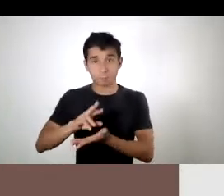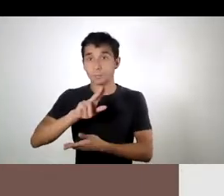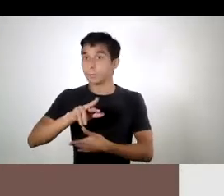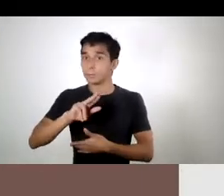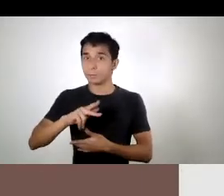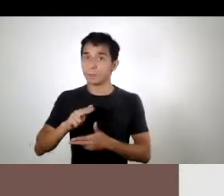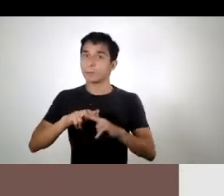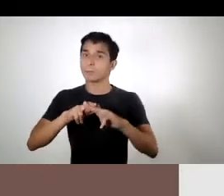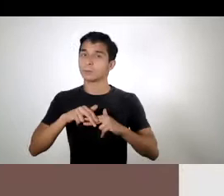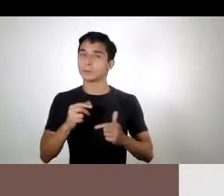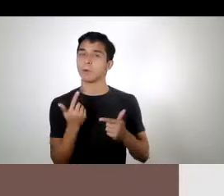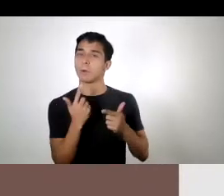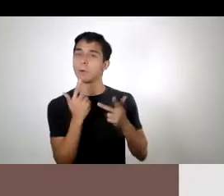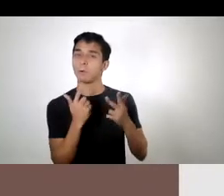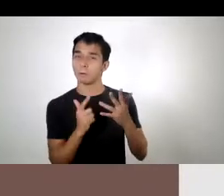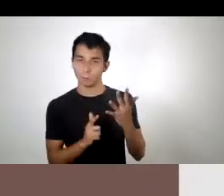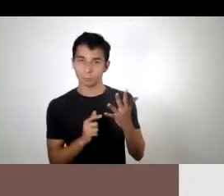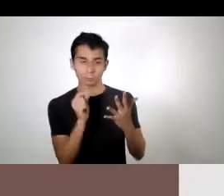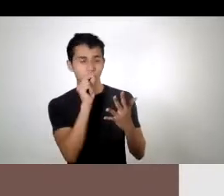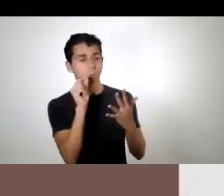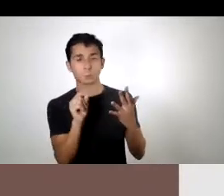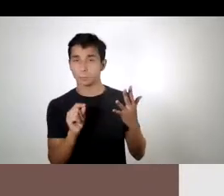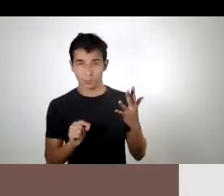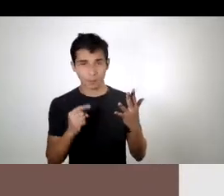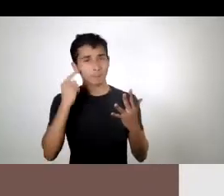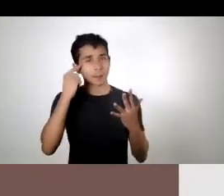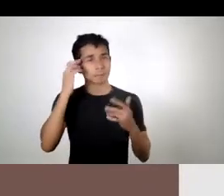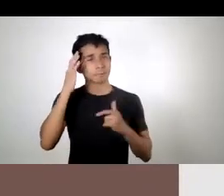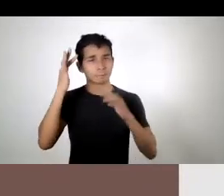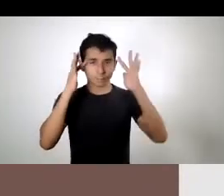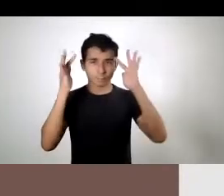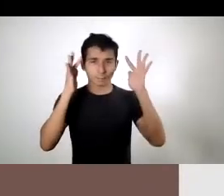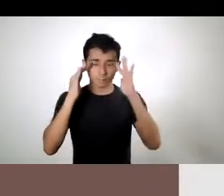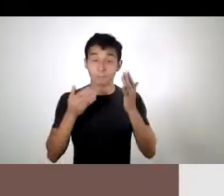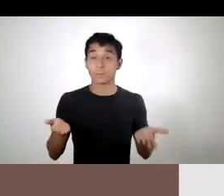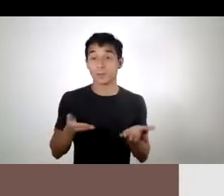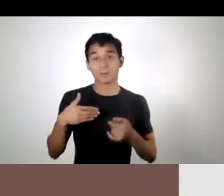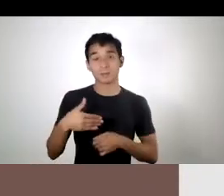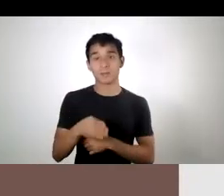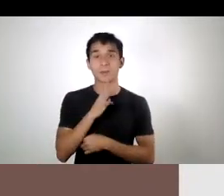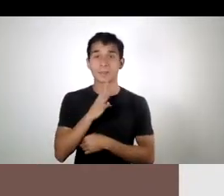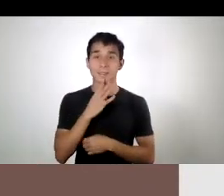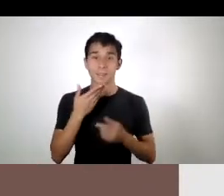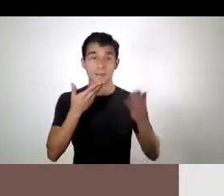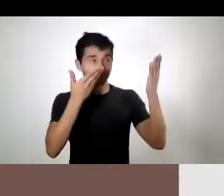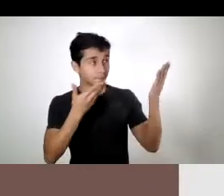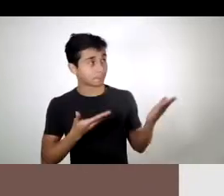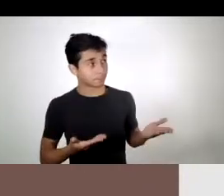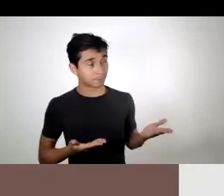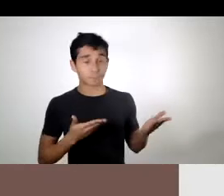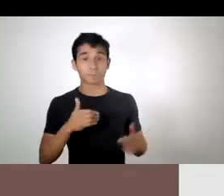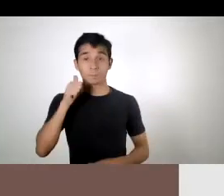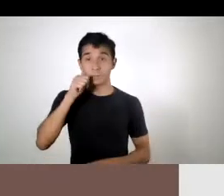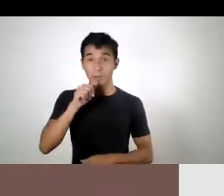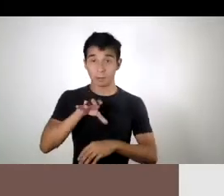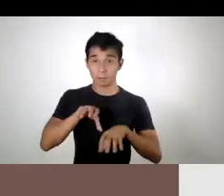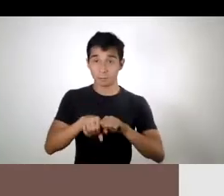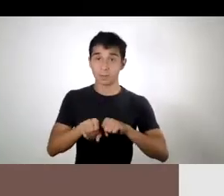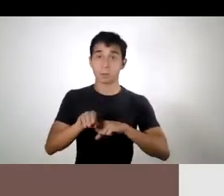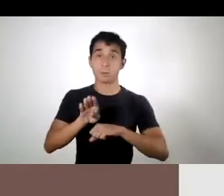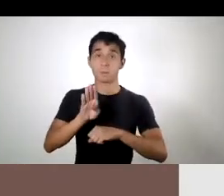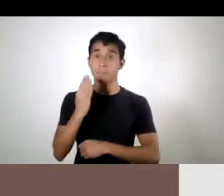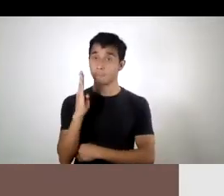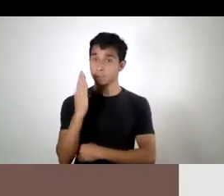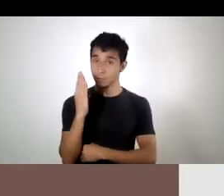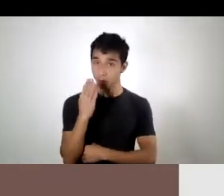essas? Então, vamos conhecer a Maíra Rodrigues da Silva, que ela é bióloga de formação, doutoranda e mestra